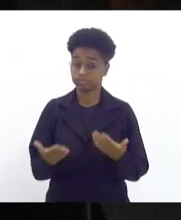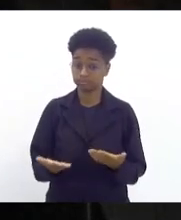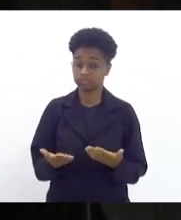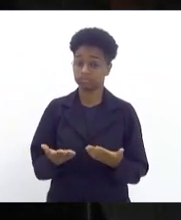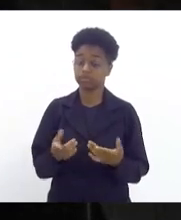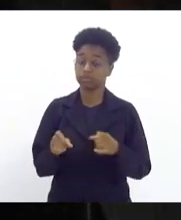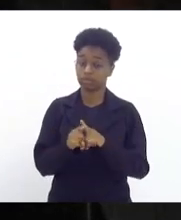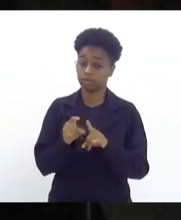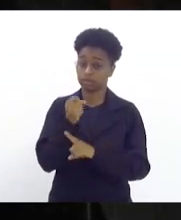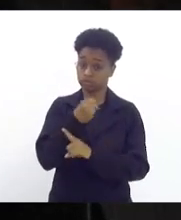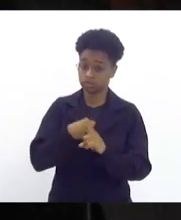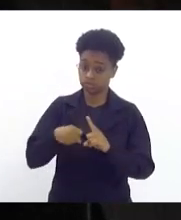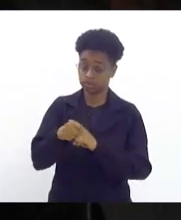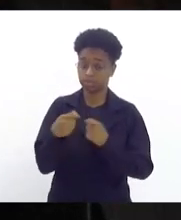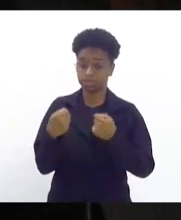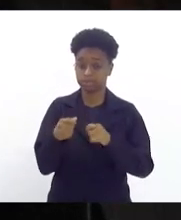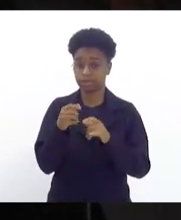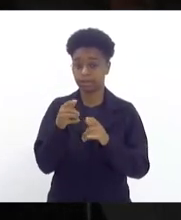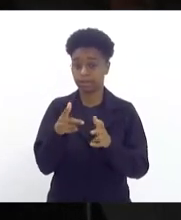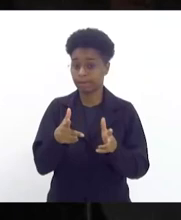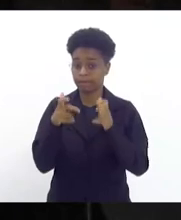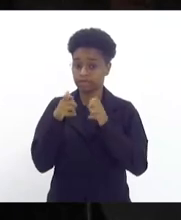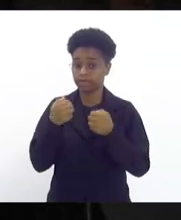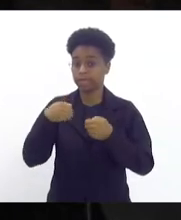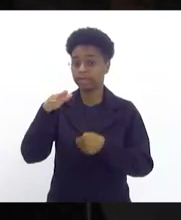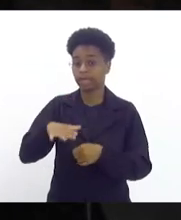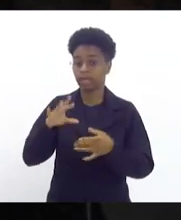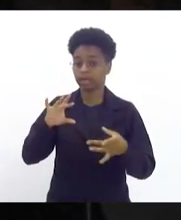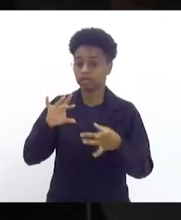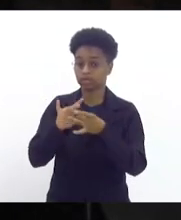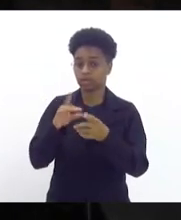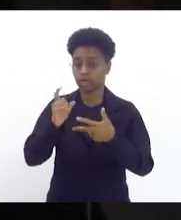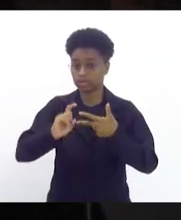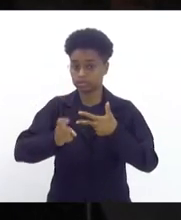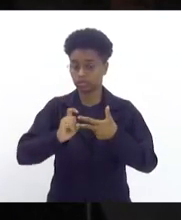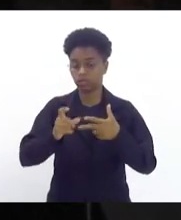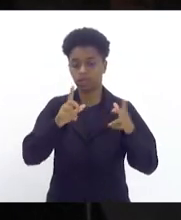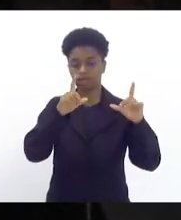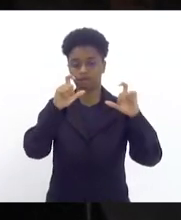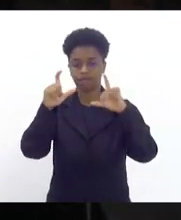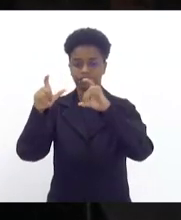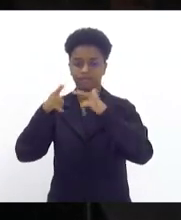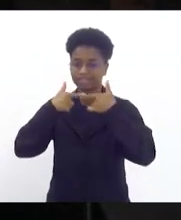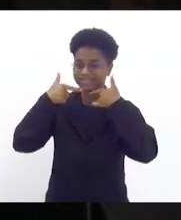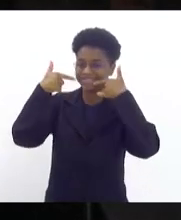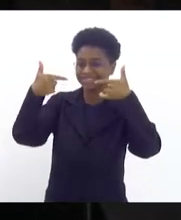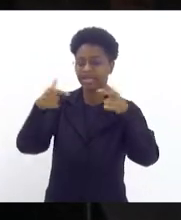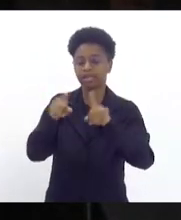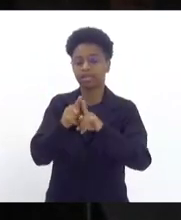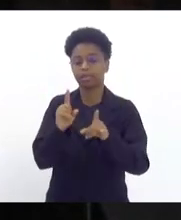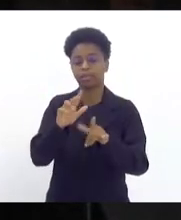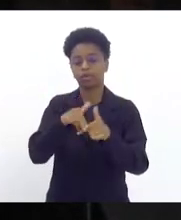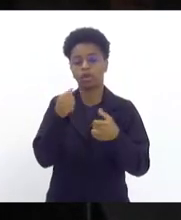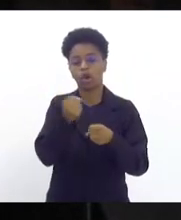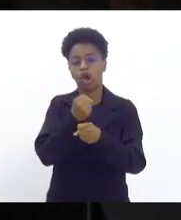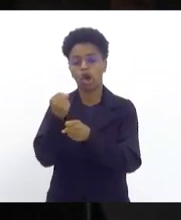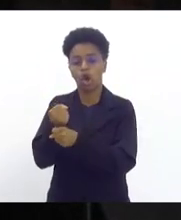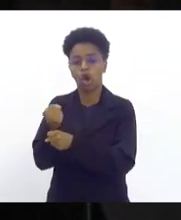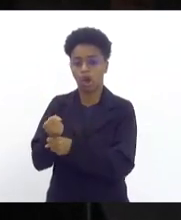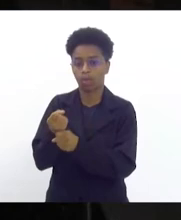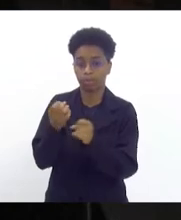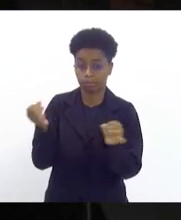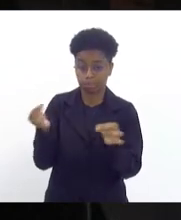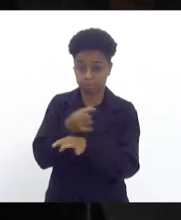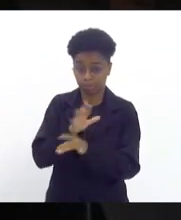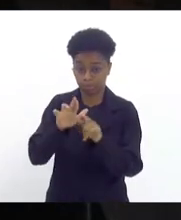cabe também a sociedade ver aqueles que estão abraçados ao executivo tirando fotos sorridentes inauguração de obra paga com